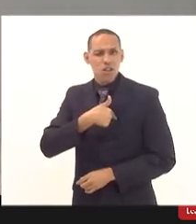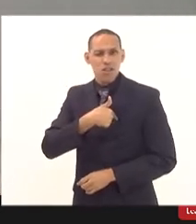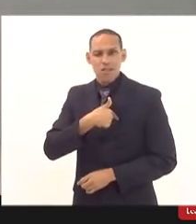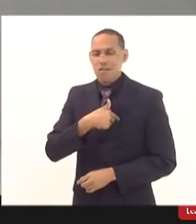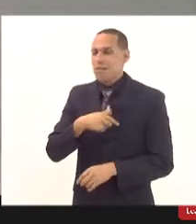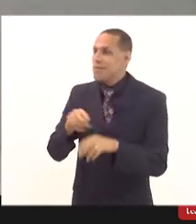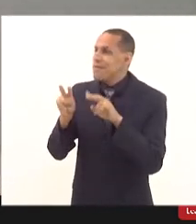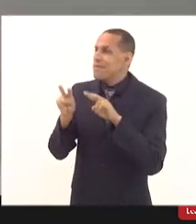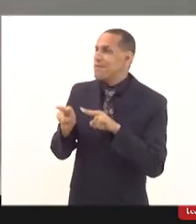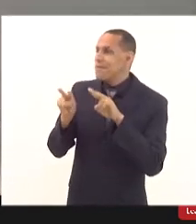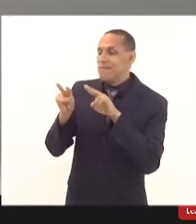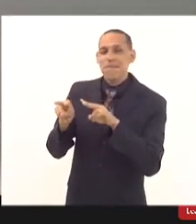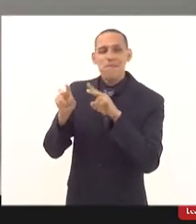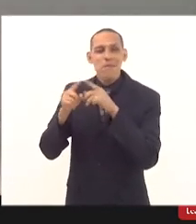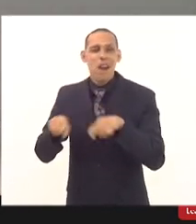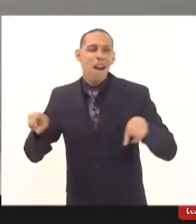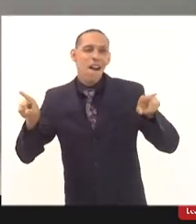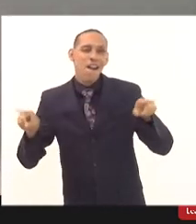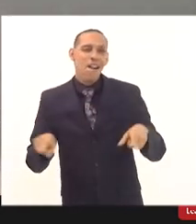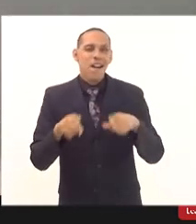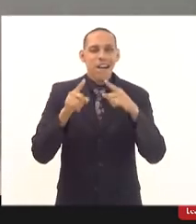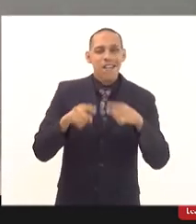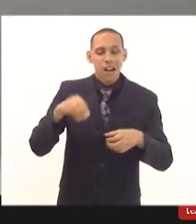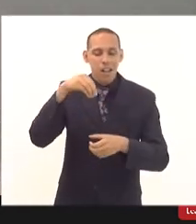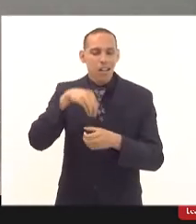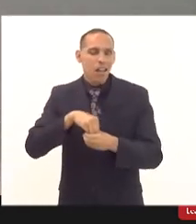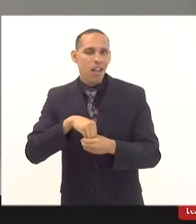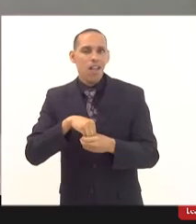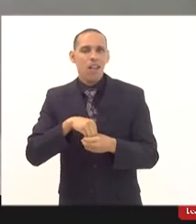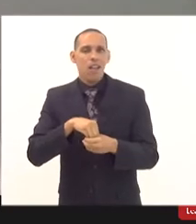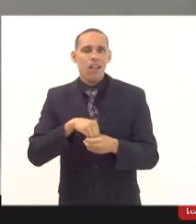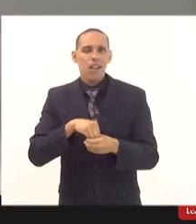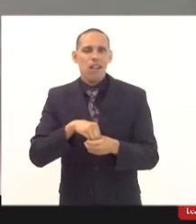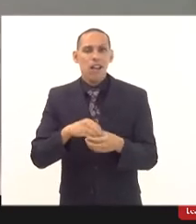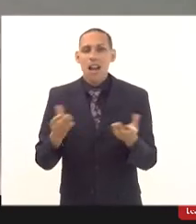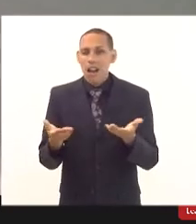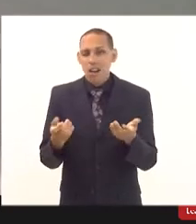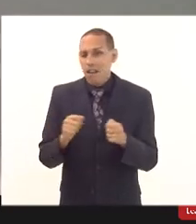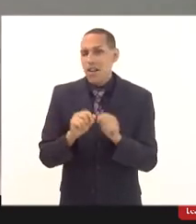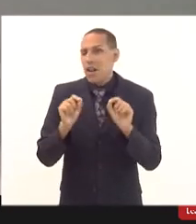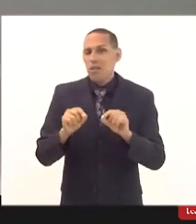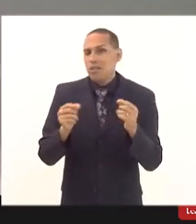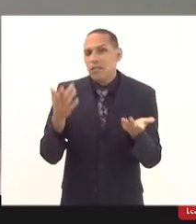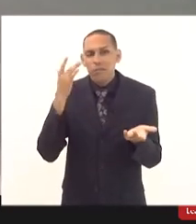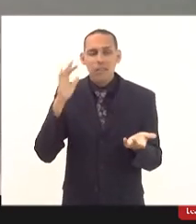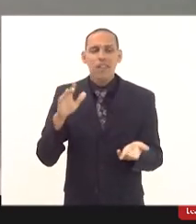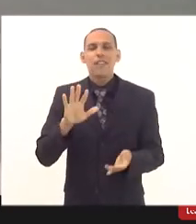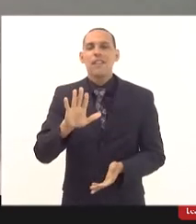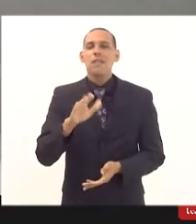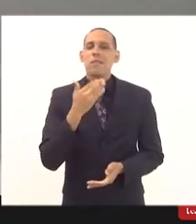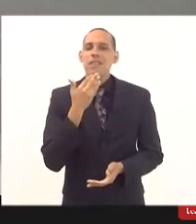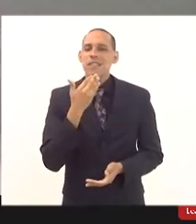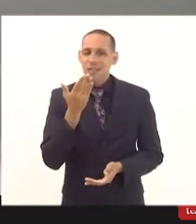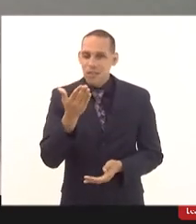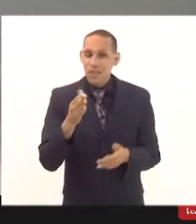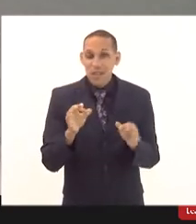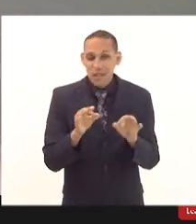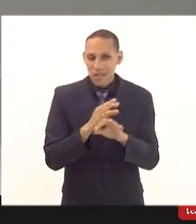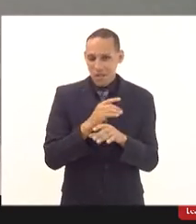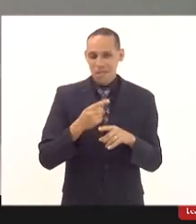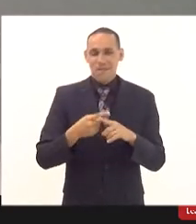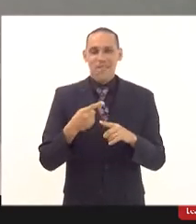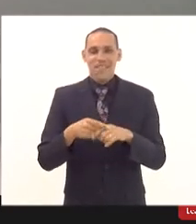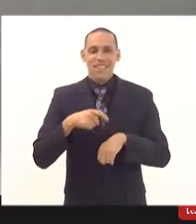assistir certas concertos no estúdio sinfônico eu queria saber o que que foi que ele assim eu vou pedir para você concluir